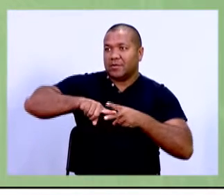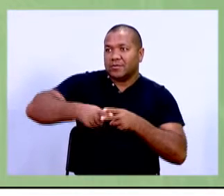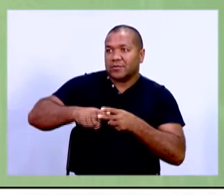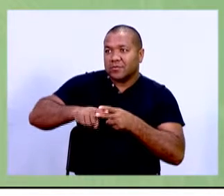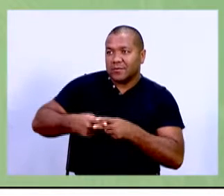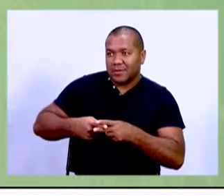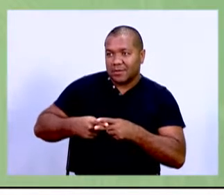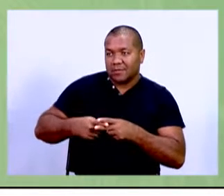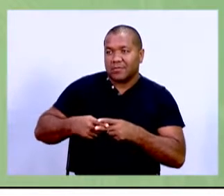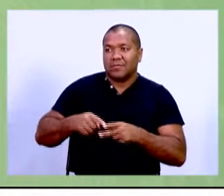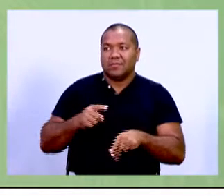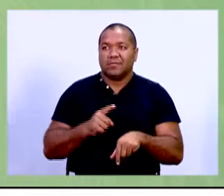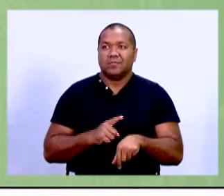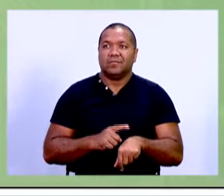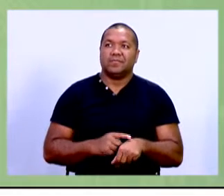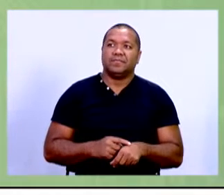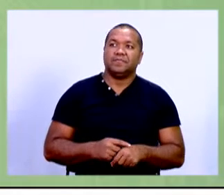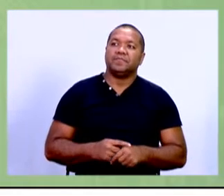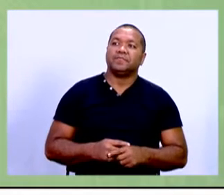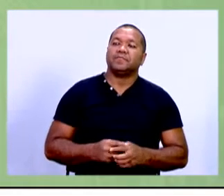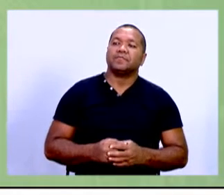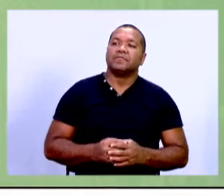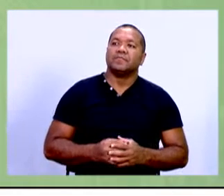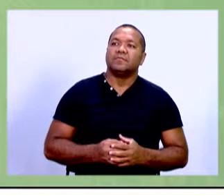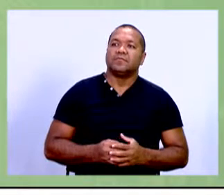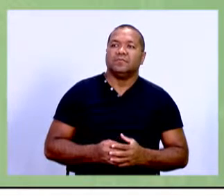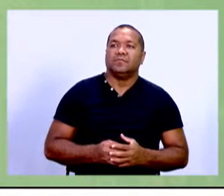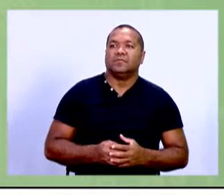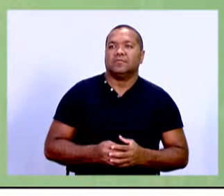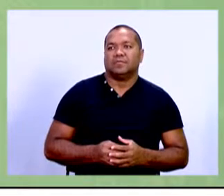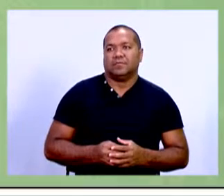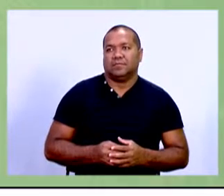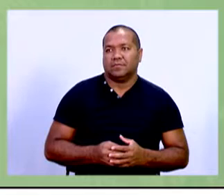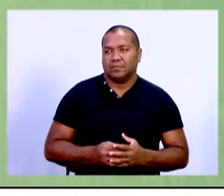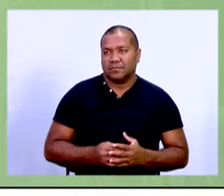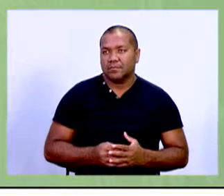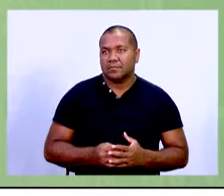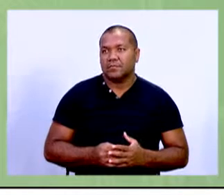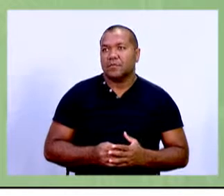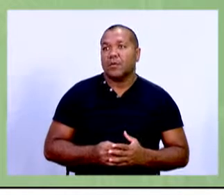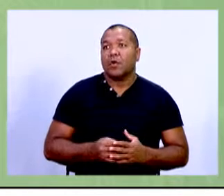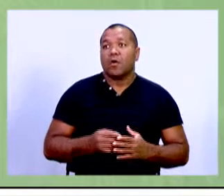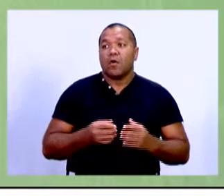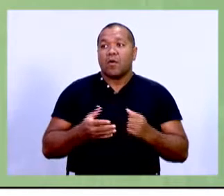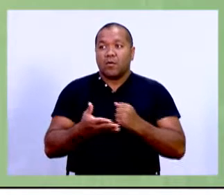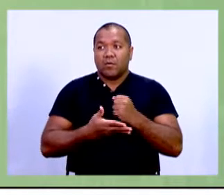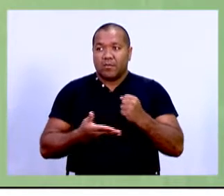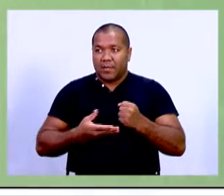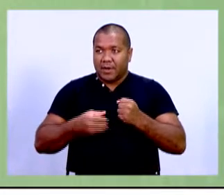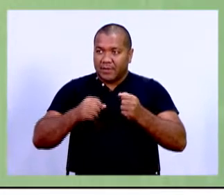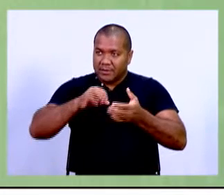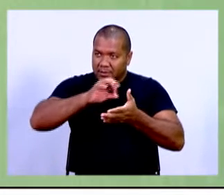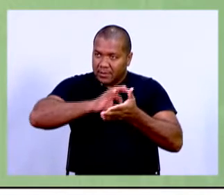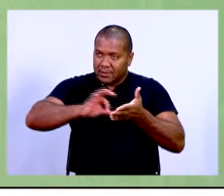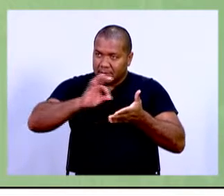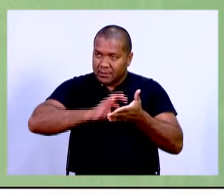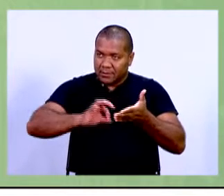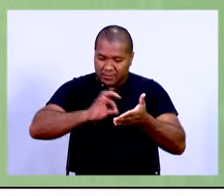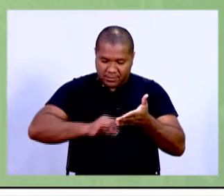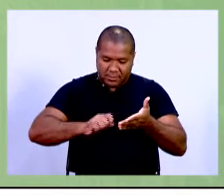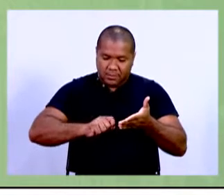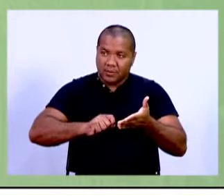procedimentos na hora de ir atender o cliente. Com base nessa informação inicial,